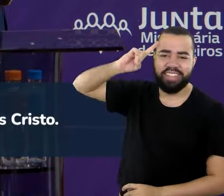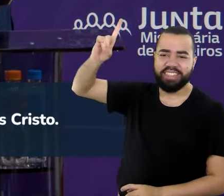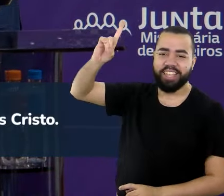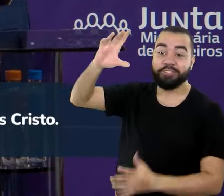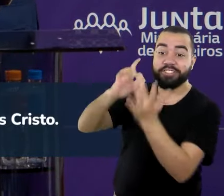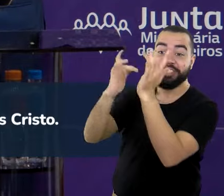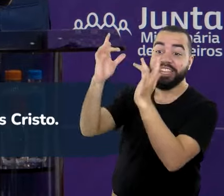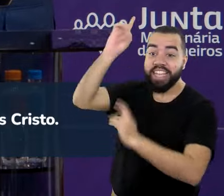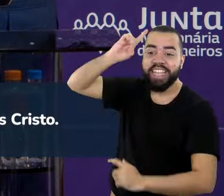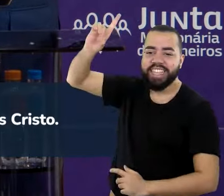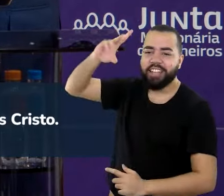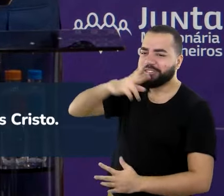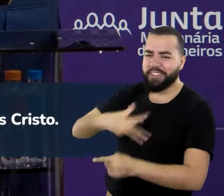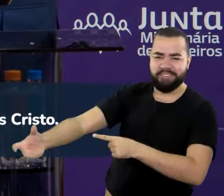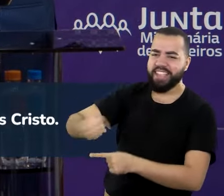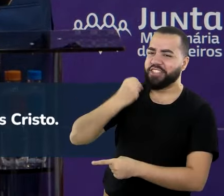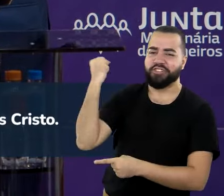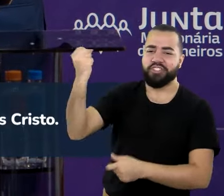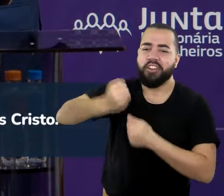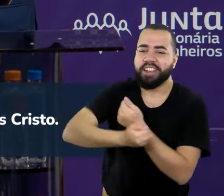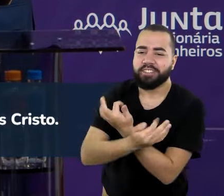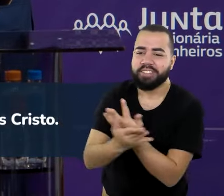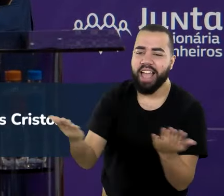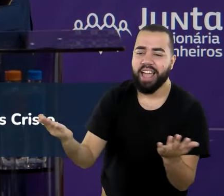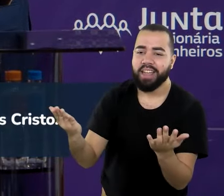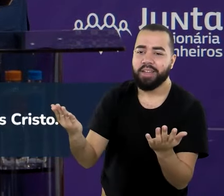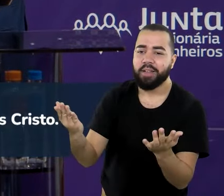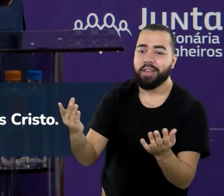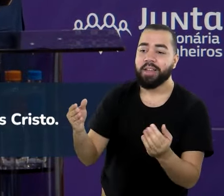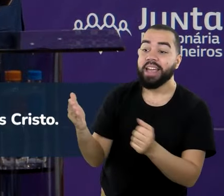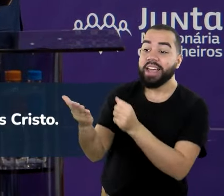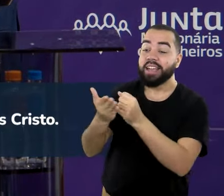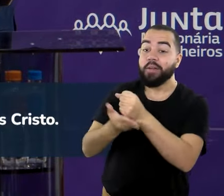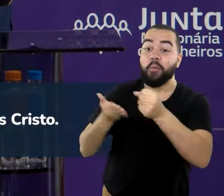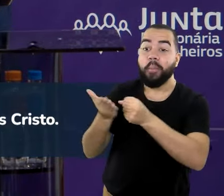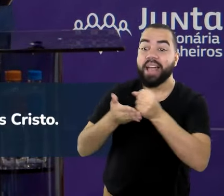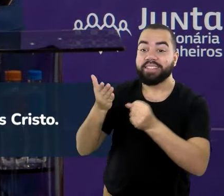vitória por intermédio do nosso Senhor Jesus Cristo.